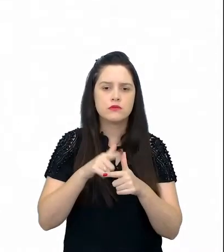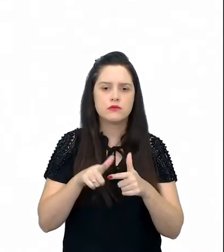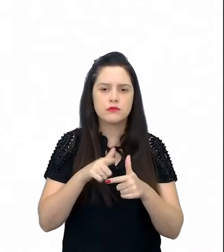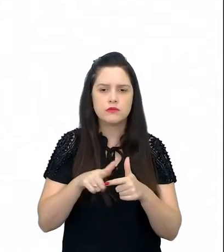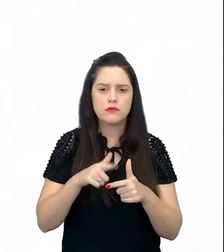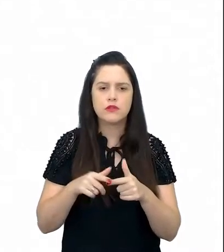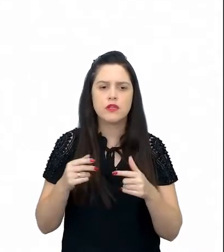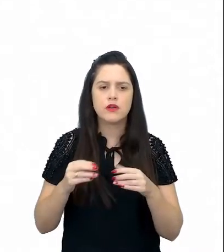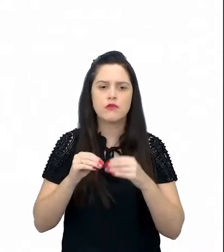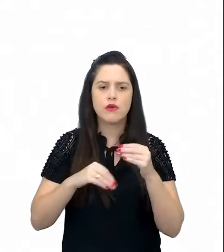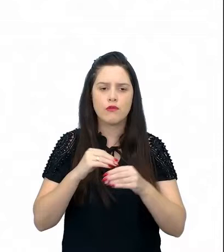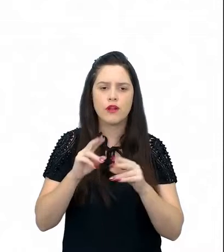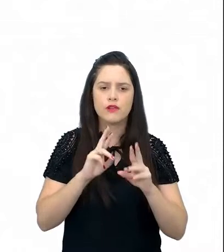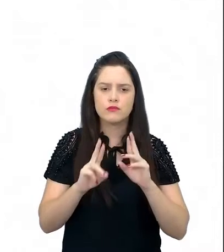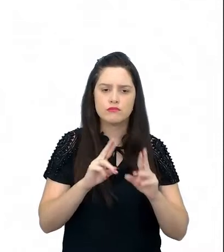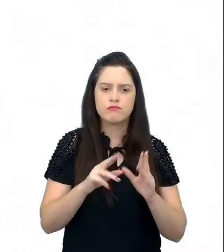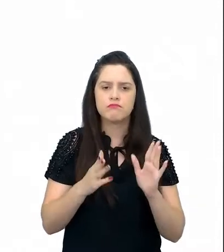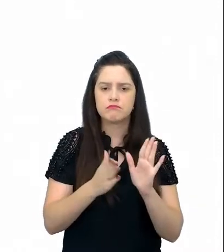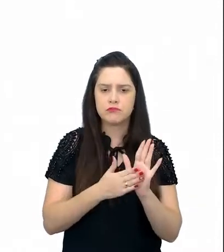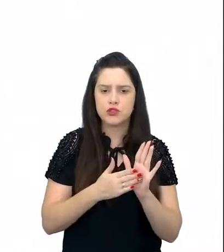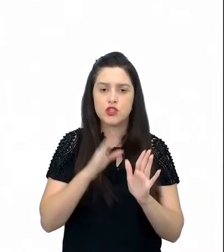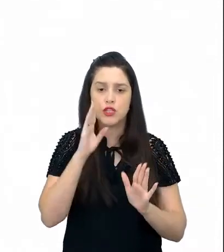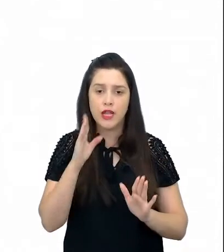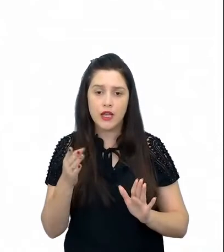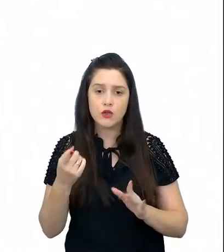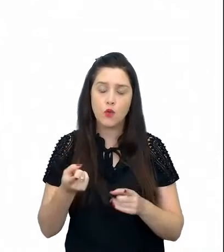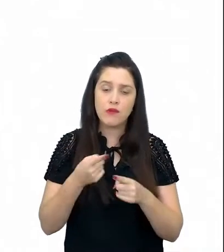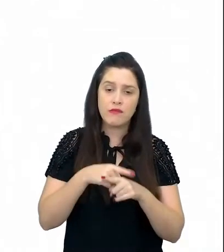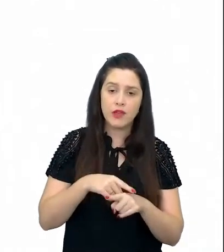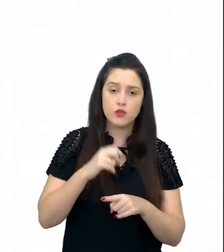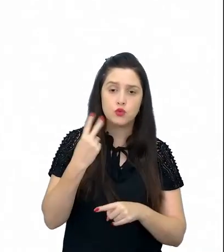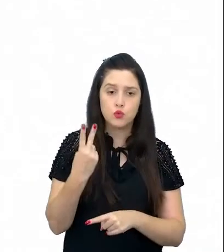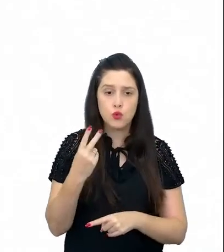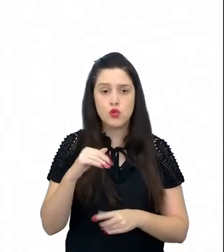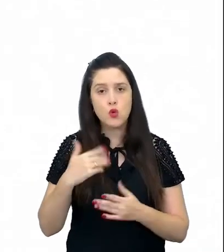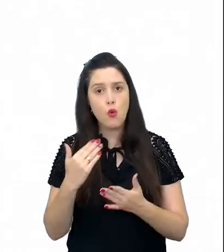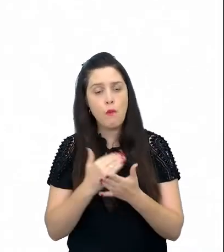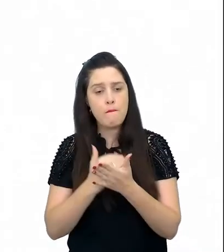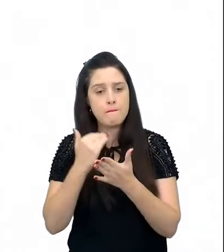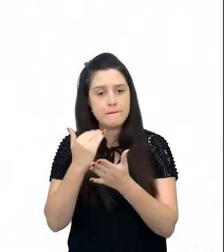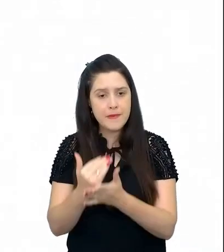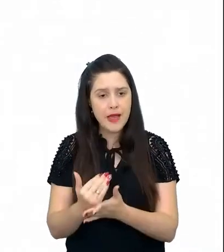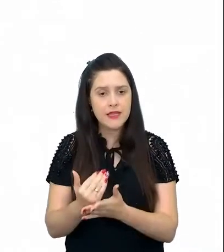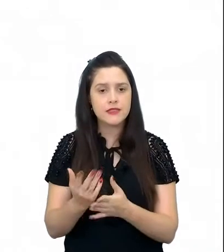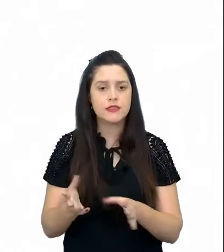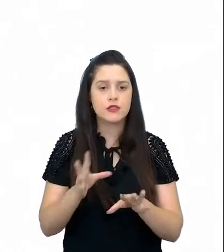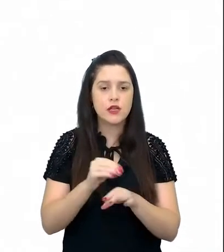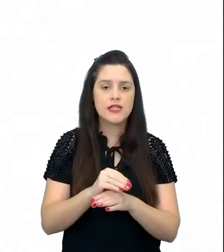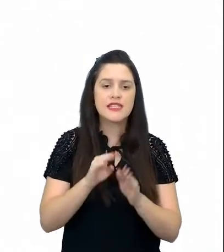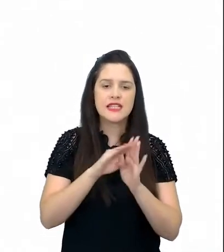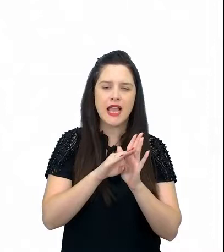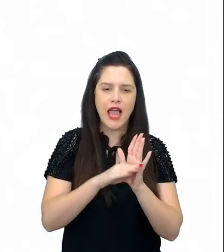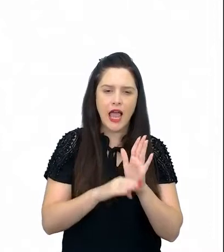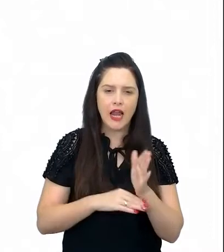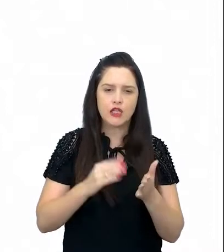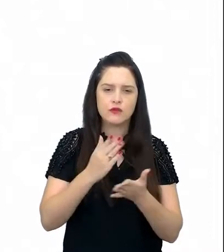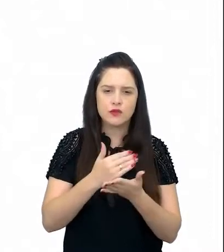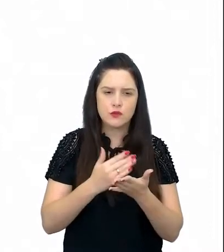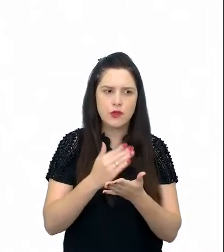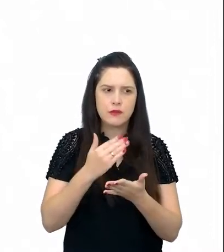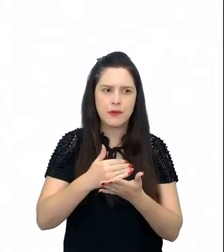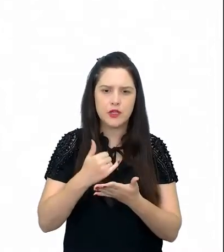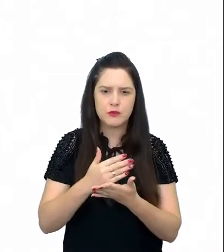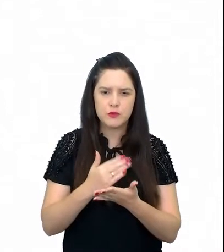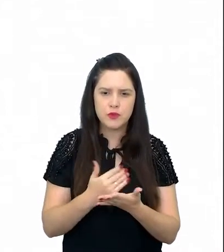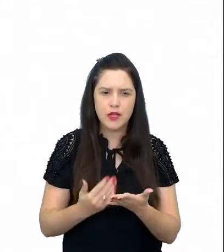proporcionalidade direta e inversa entre duas ou mais grandezas, inclusive escalas, divisão em partes proporcionais, taxa de variação